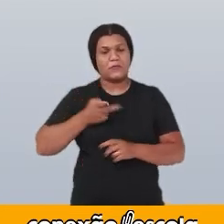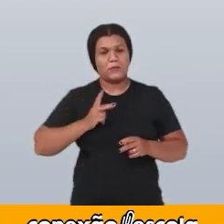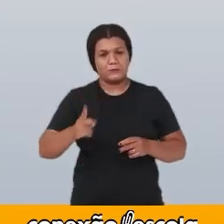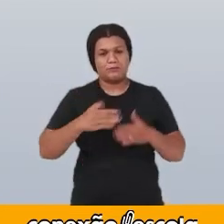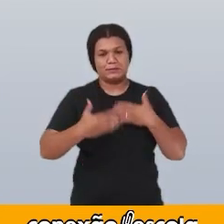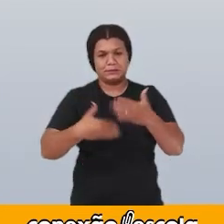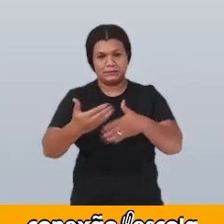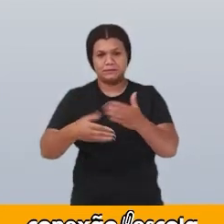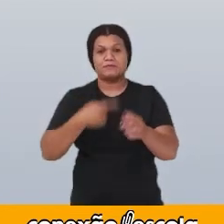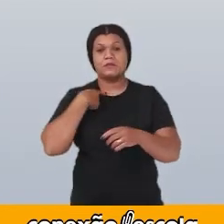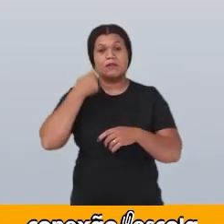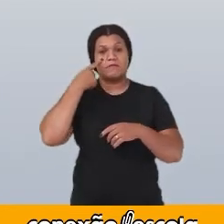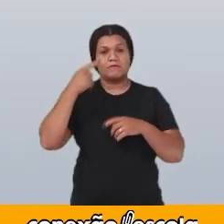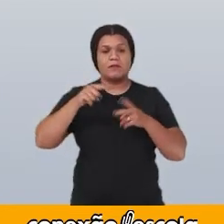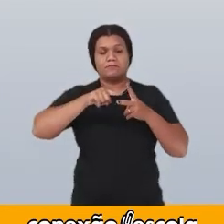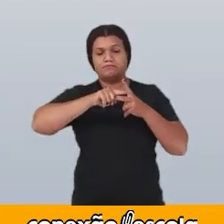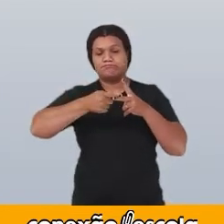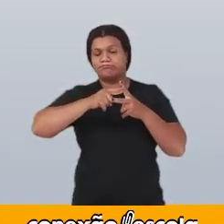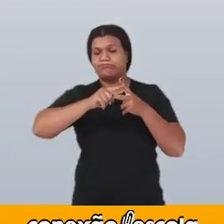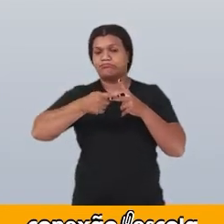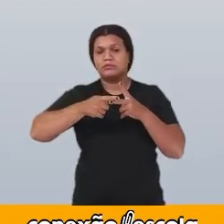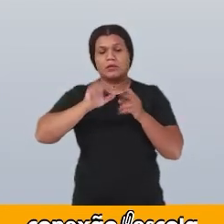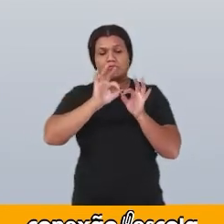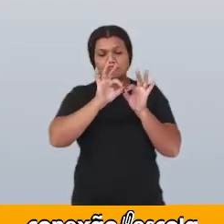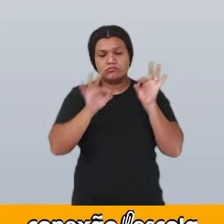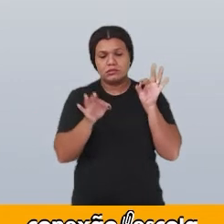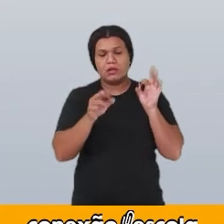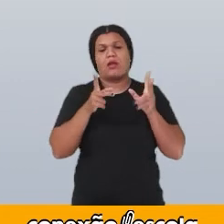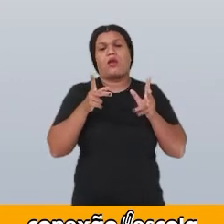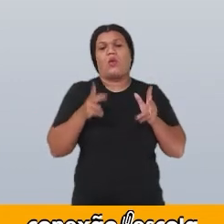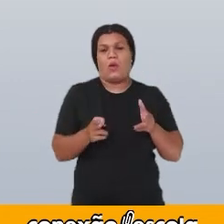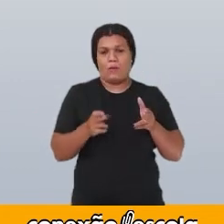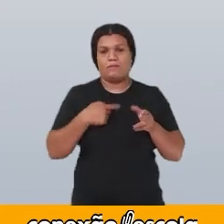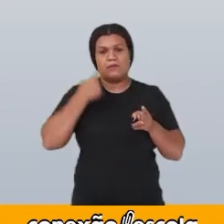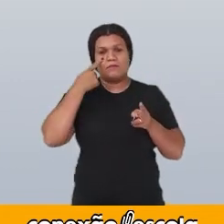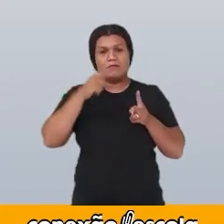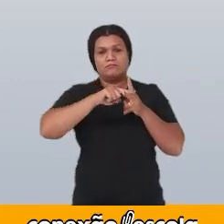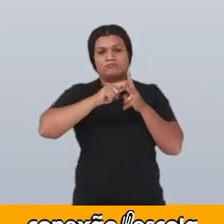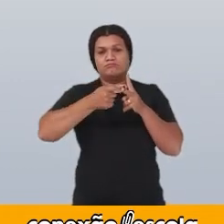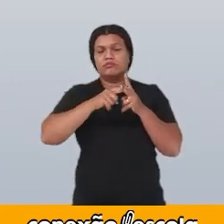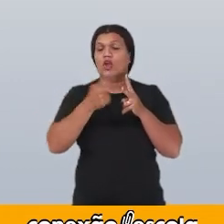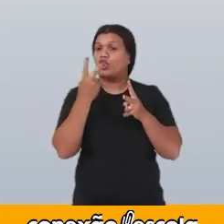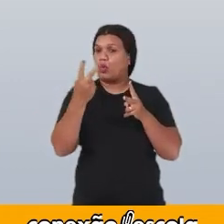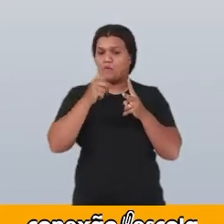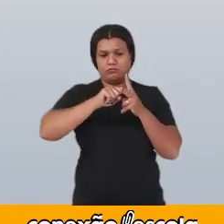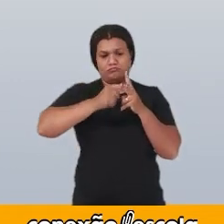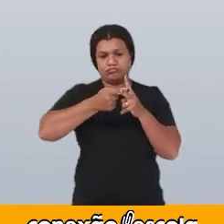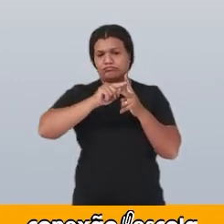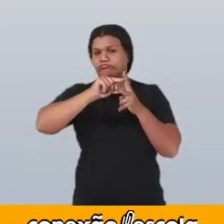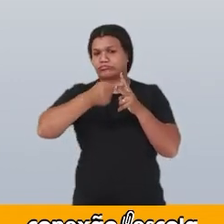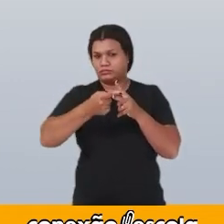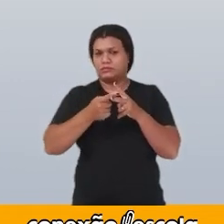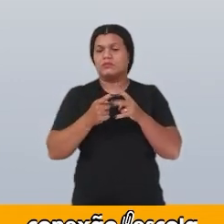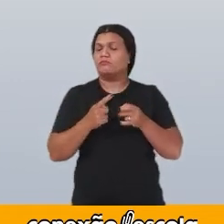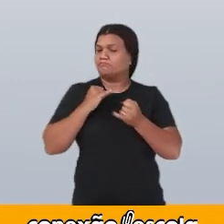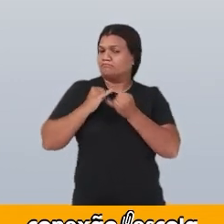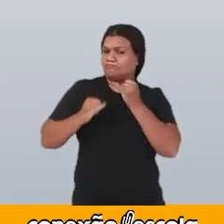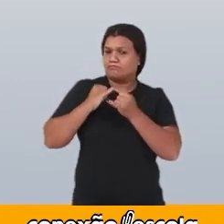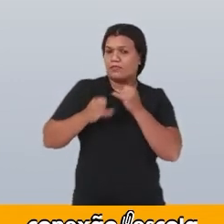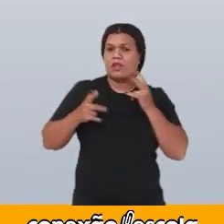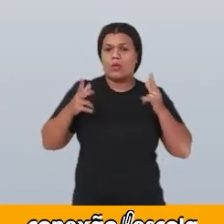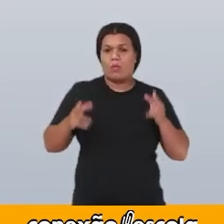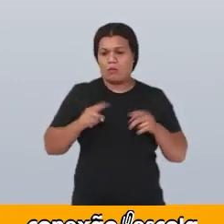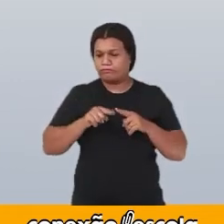os ângulos têm as medidas iguais. Esse ângulo que representei com 2 risquinhos é proporcional ao ângulo que está